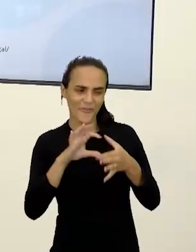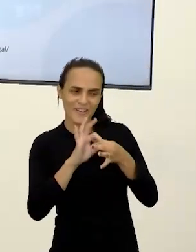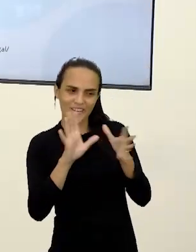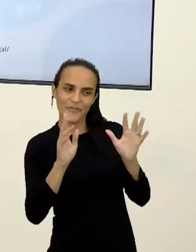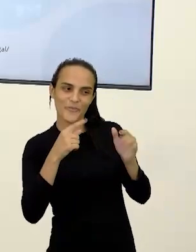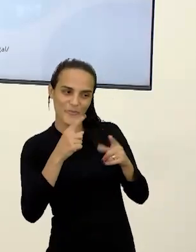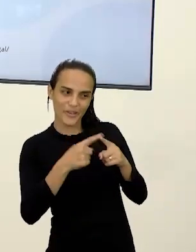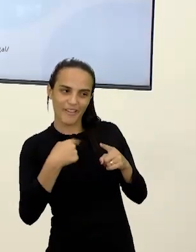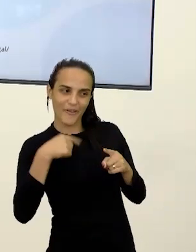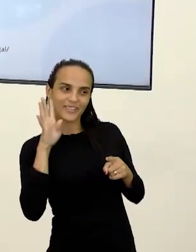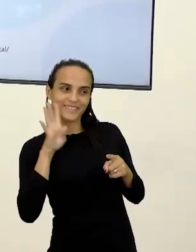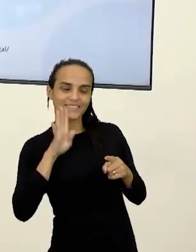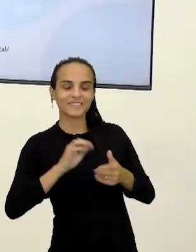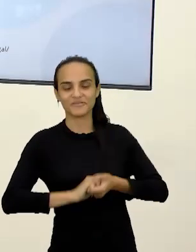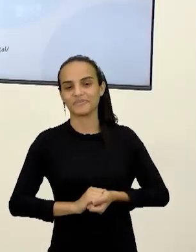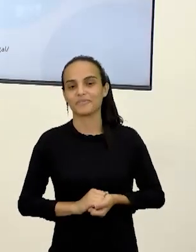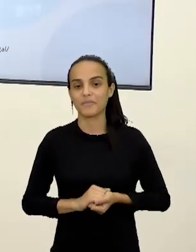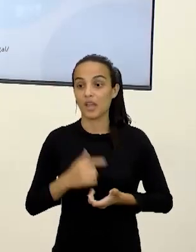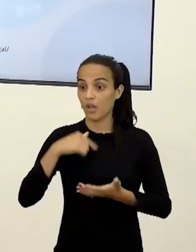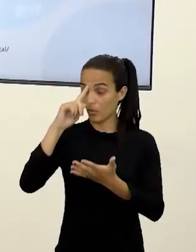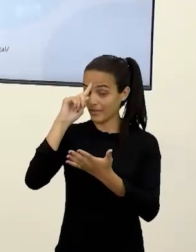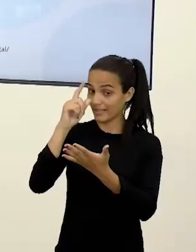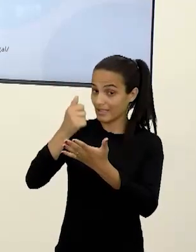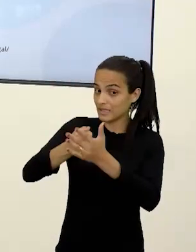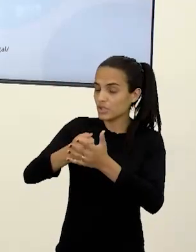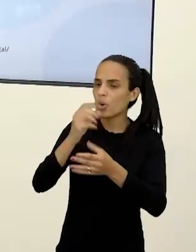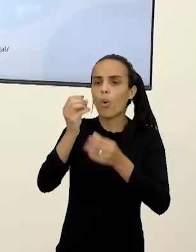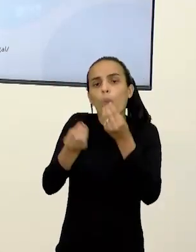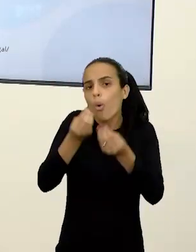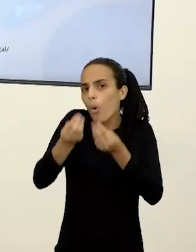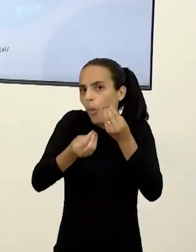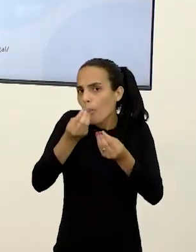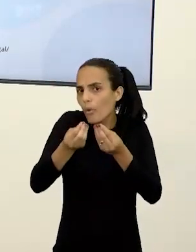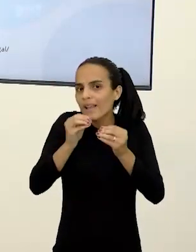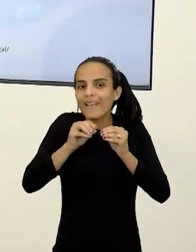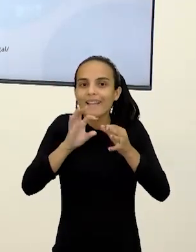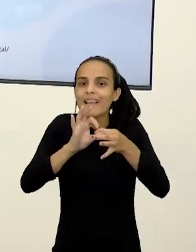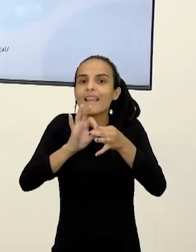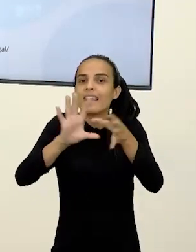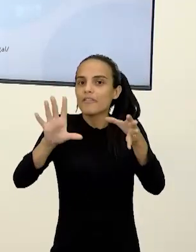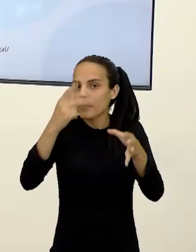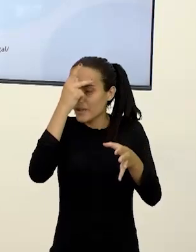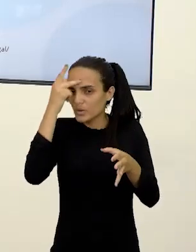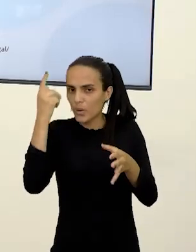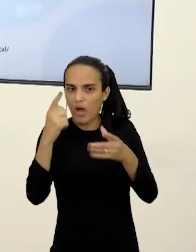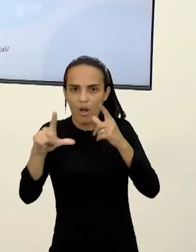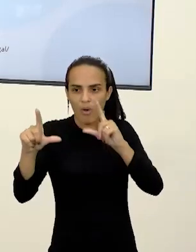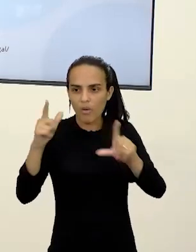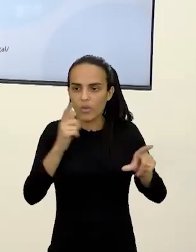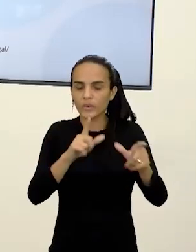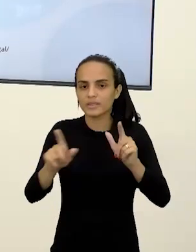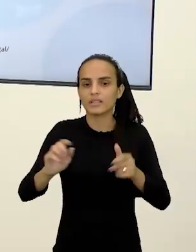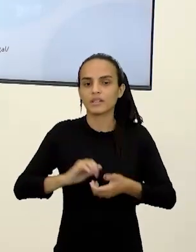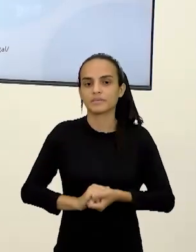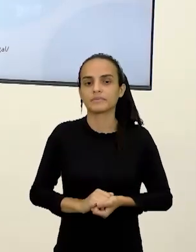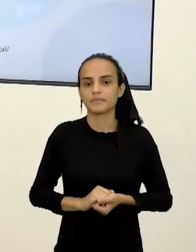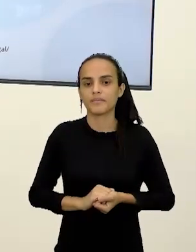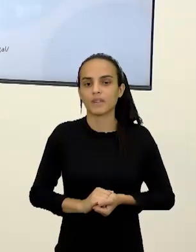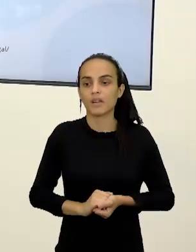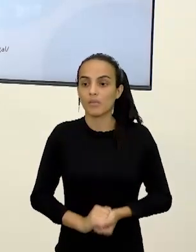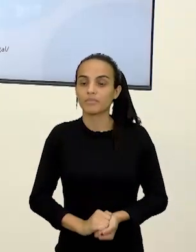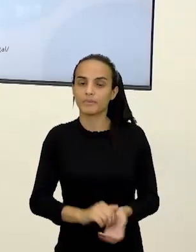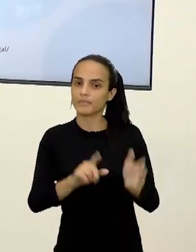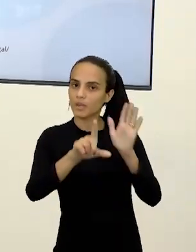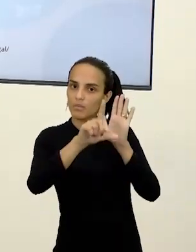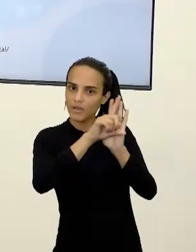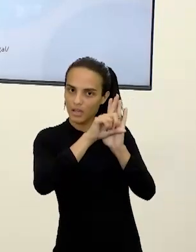posso decidir, por exemplo, como essa obra vai ser divulgada. Eu posso, vamos dizer assim, determinar regras